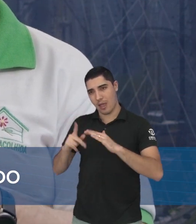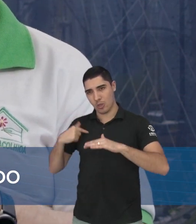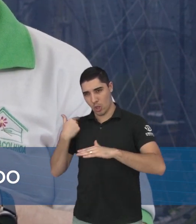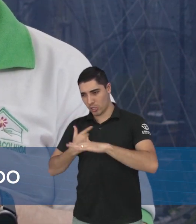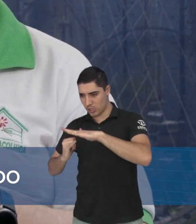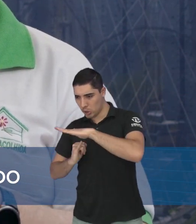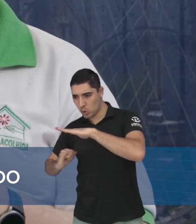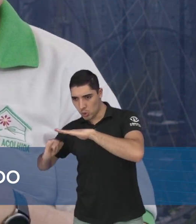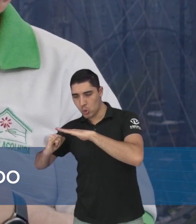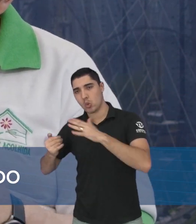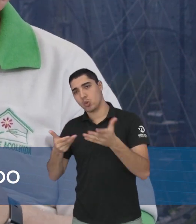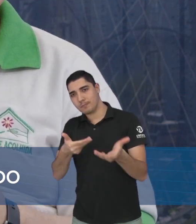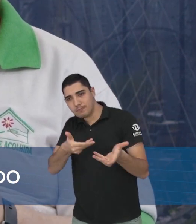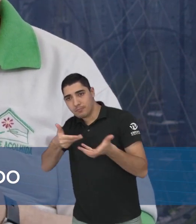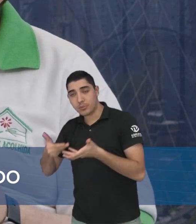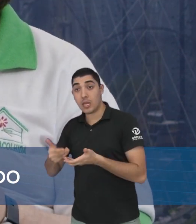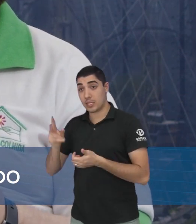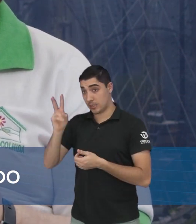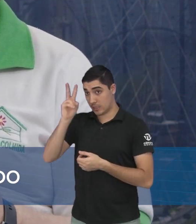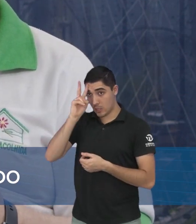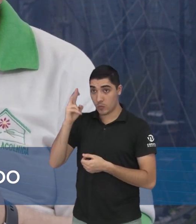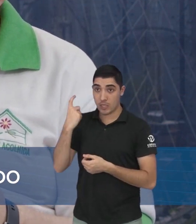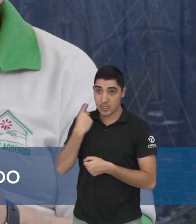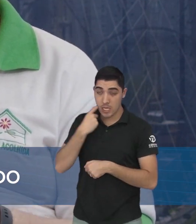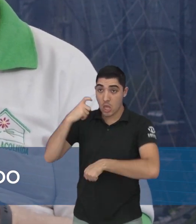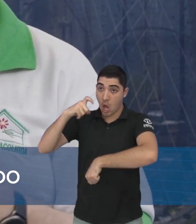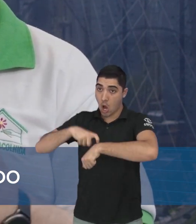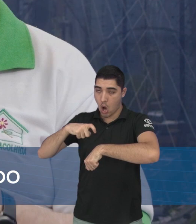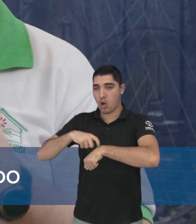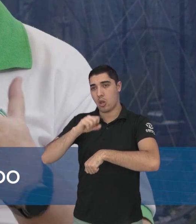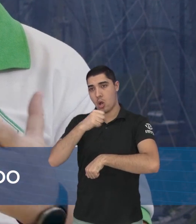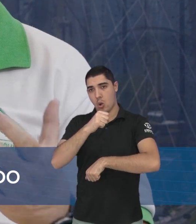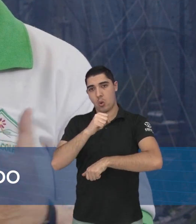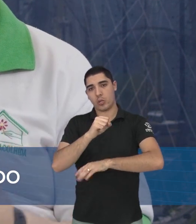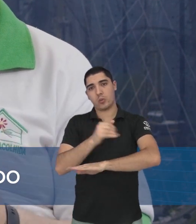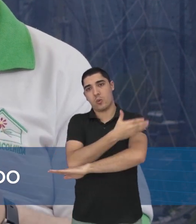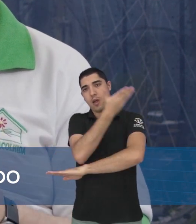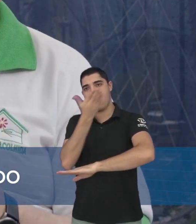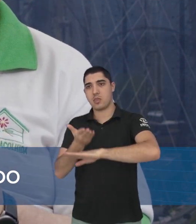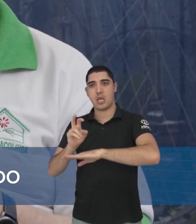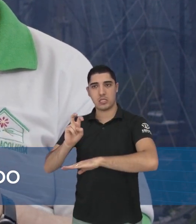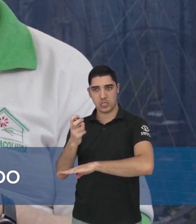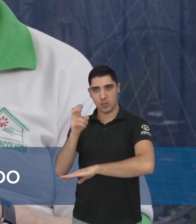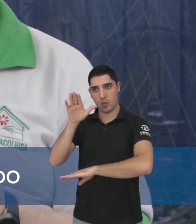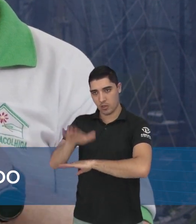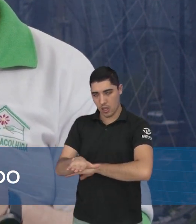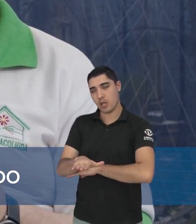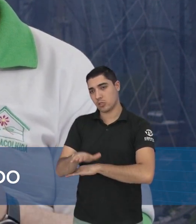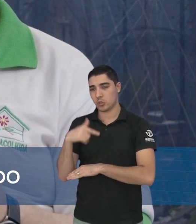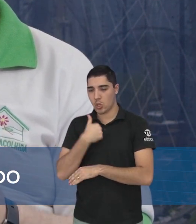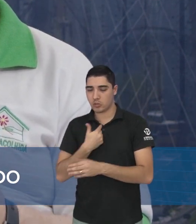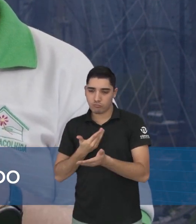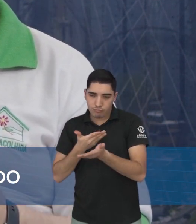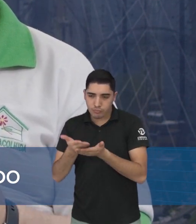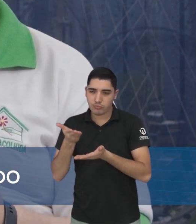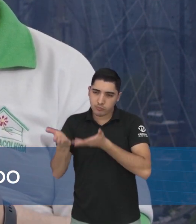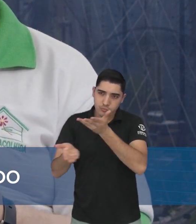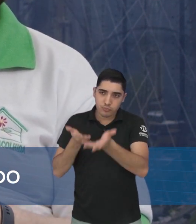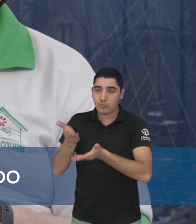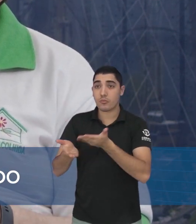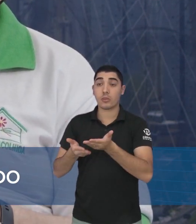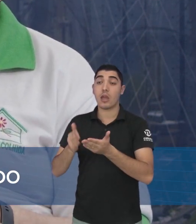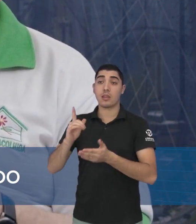da entidade de forma que de segunda a sexta, em horário comercial, das 8 às 5 horas da tarde, ela tem um corpo